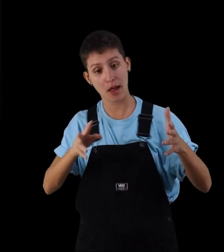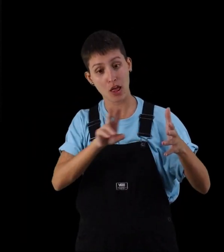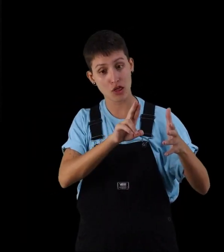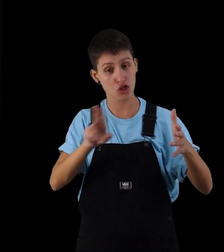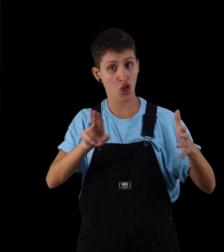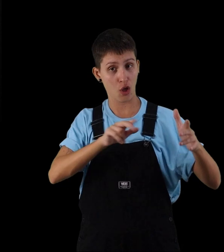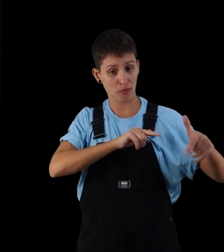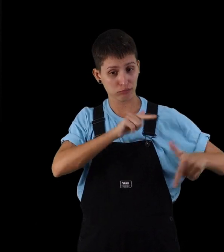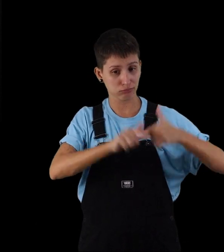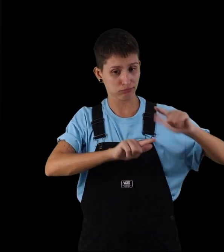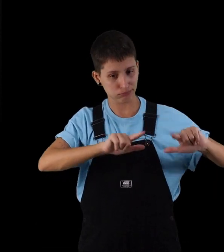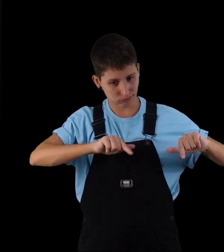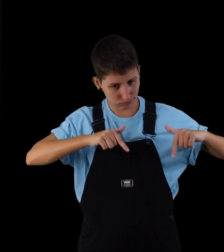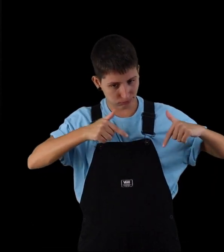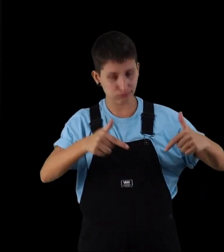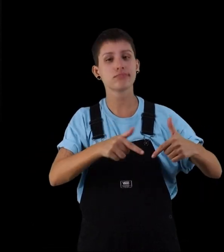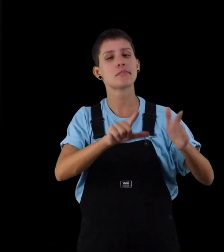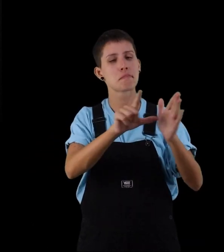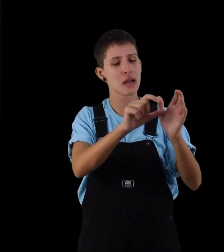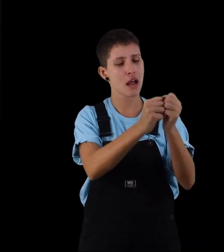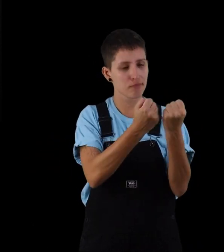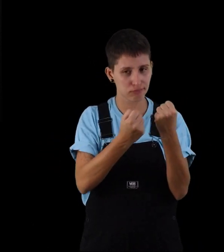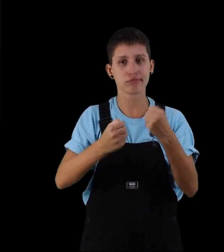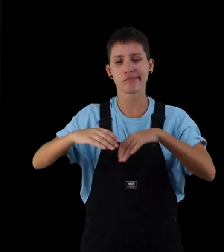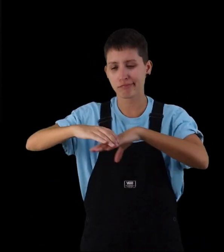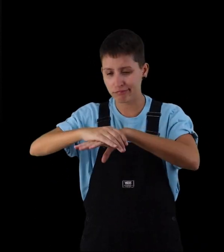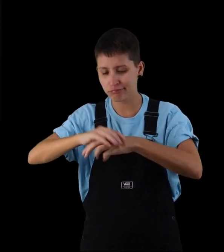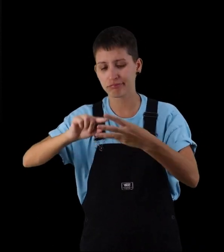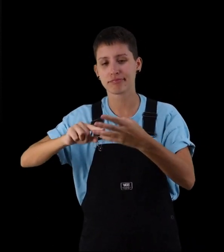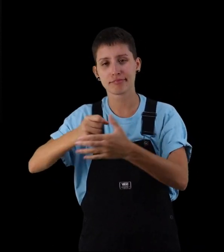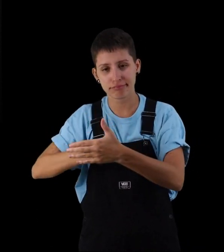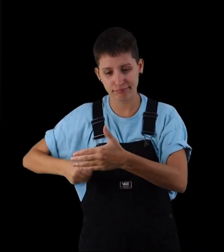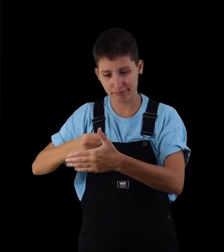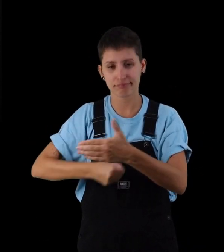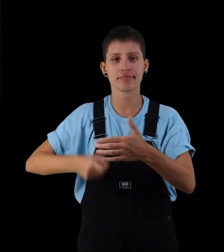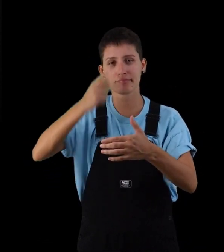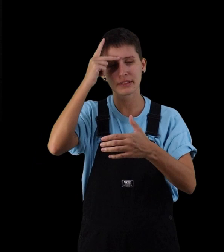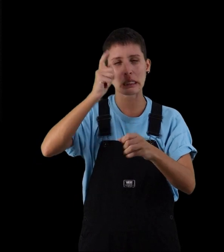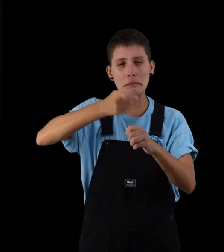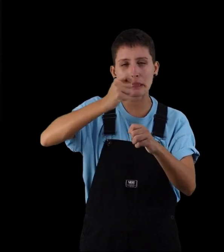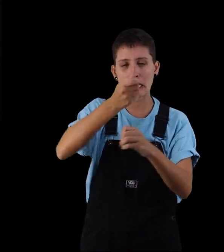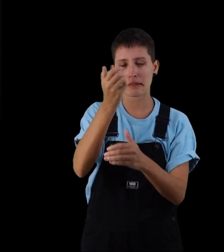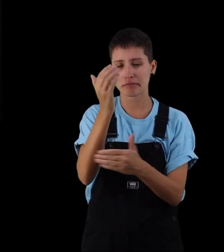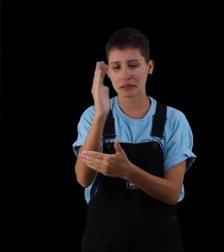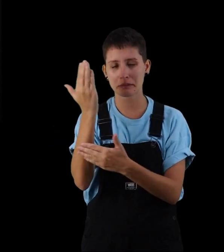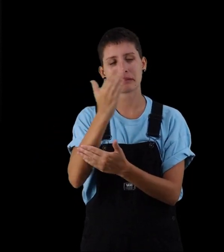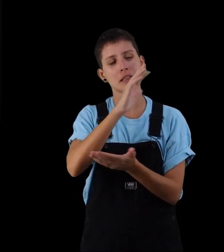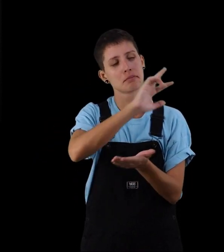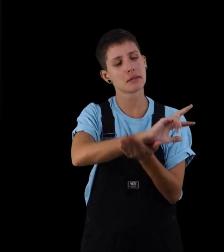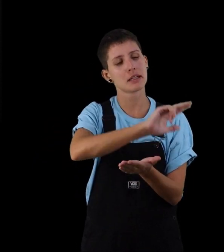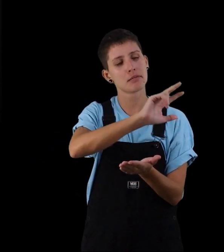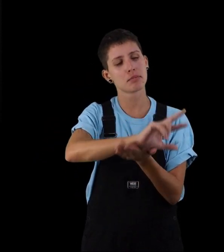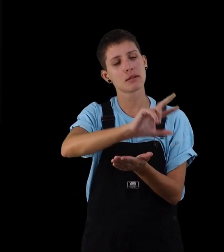prosperava, com o sobrenome e trabalho do padeiro, do sapateiro, do cozinheiro, do